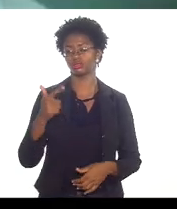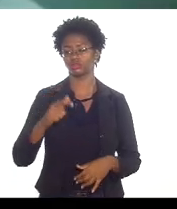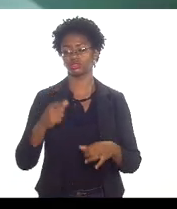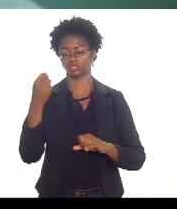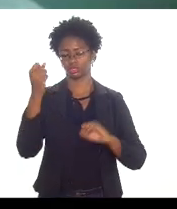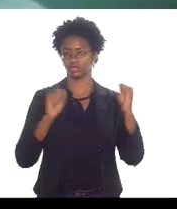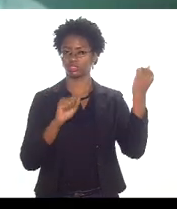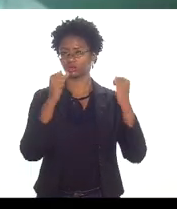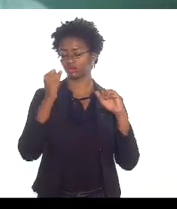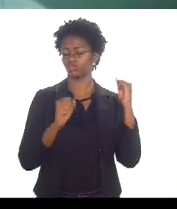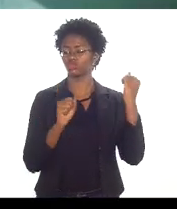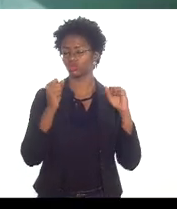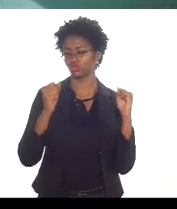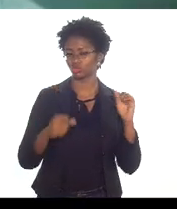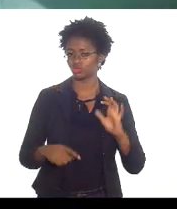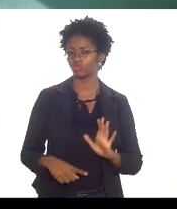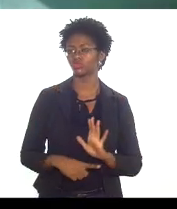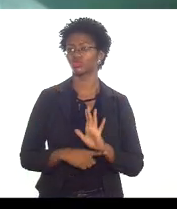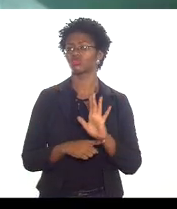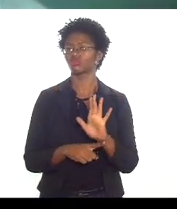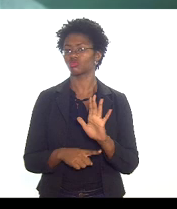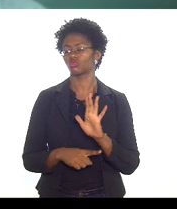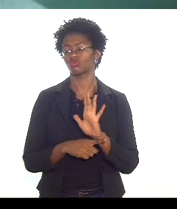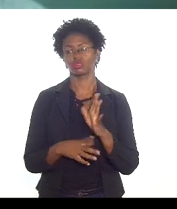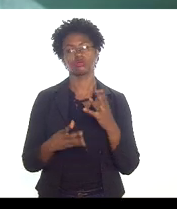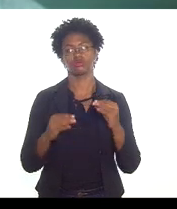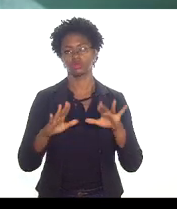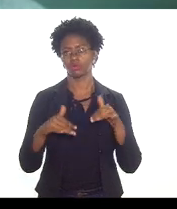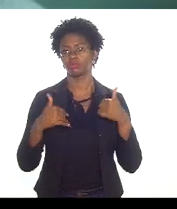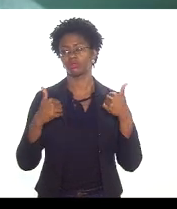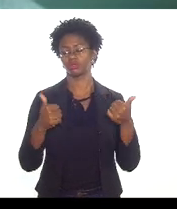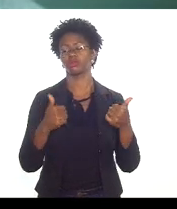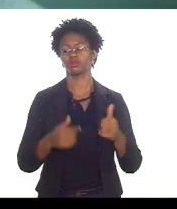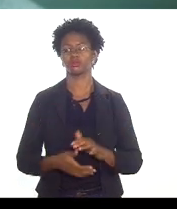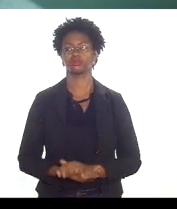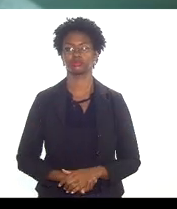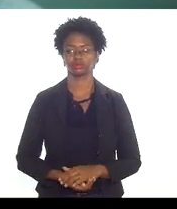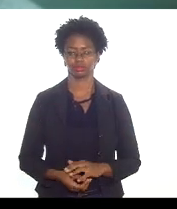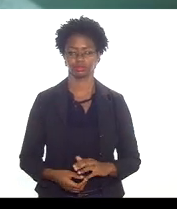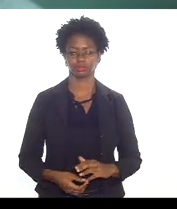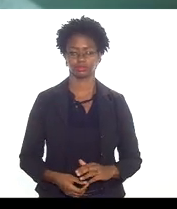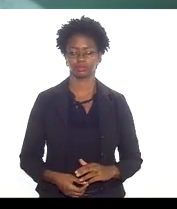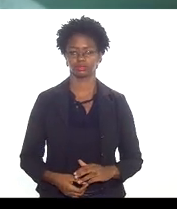né, que vai ajudar muito a revitalizar a Bacia de Campos. Tá?